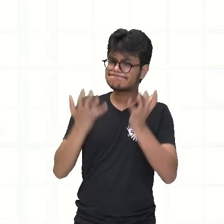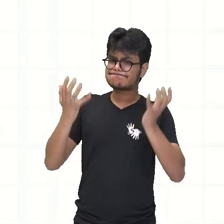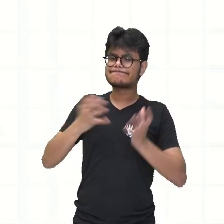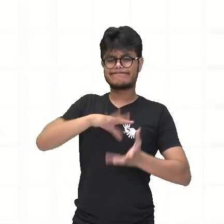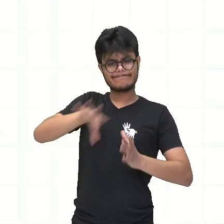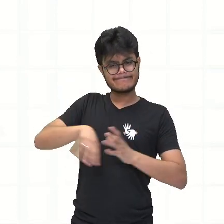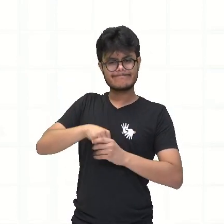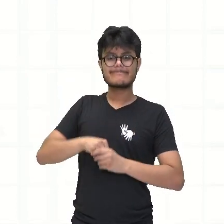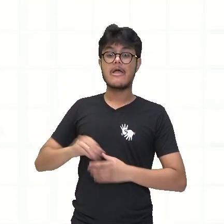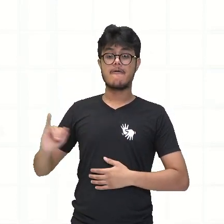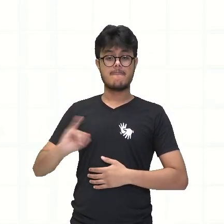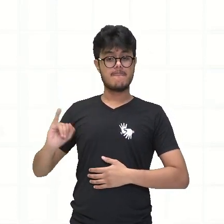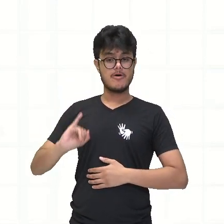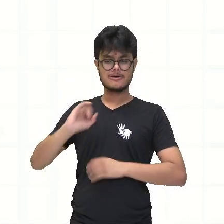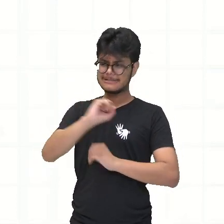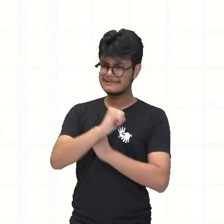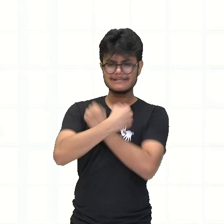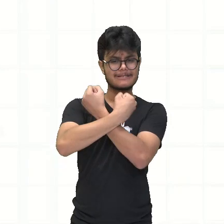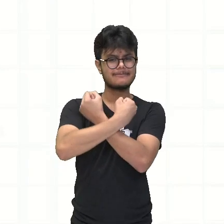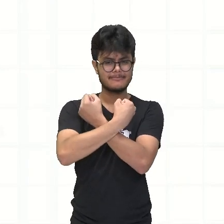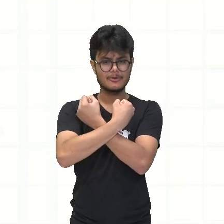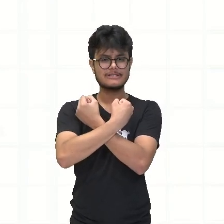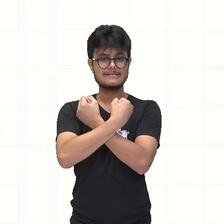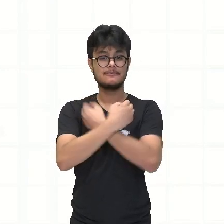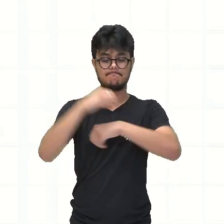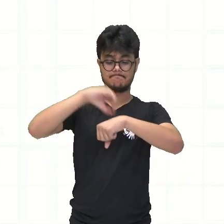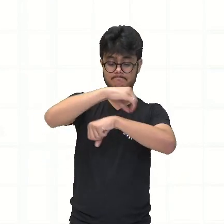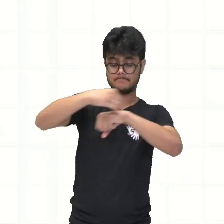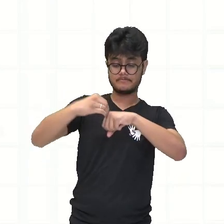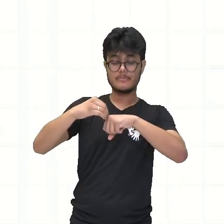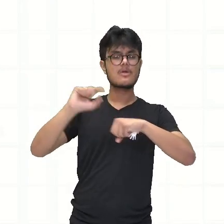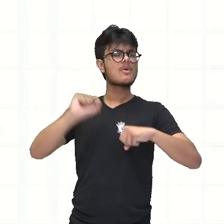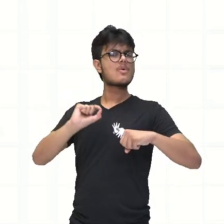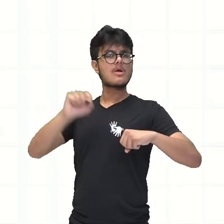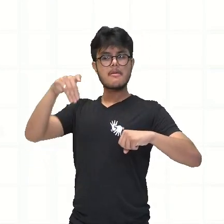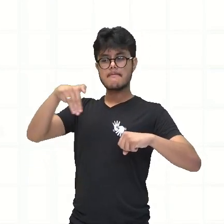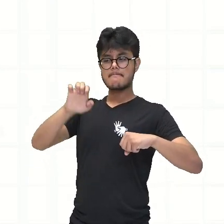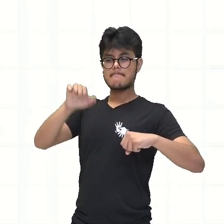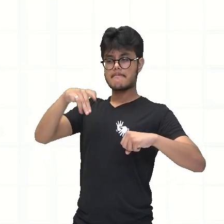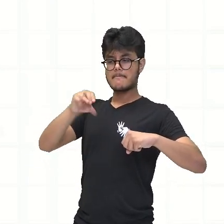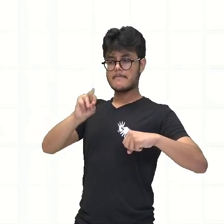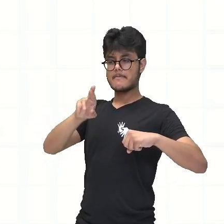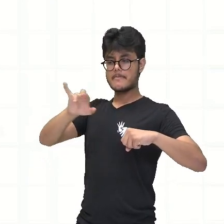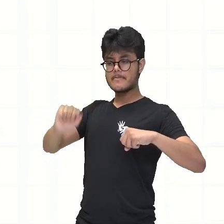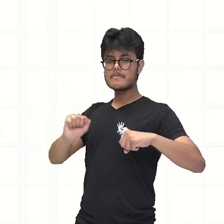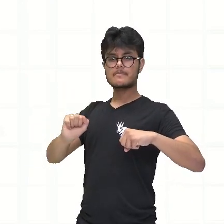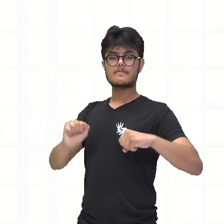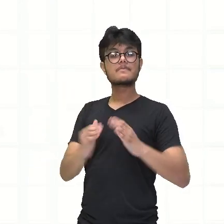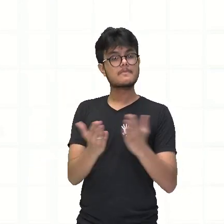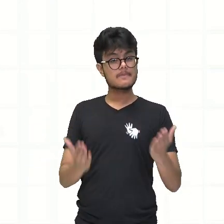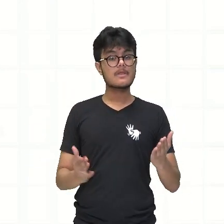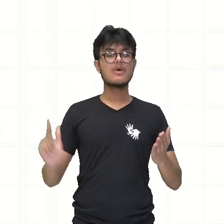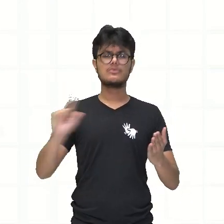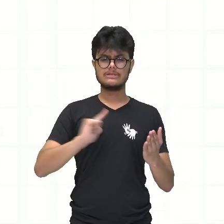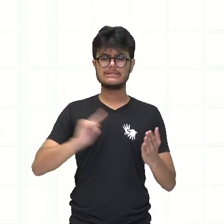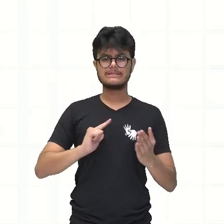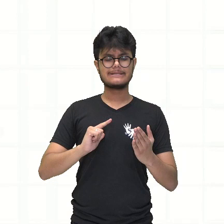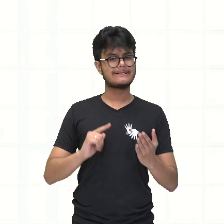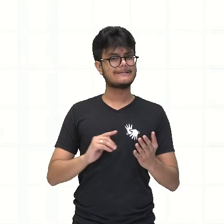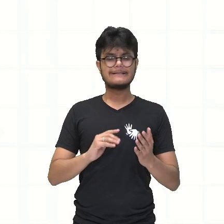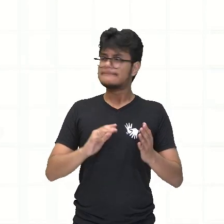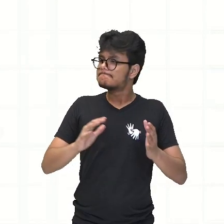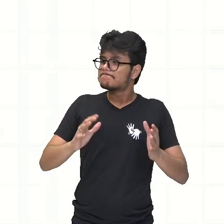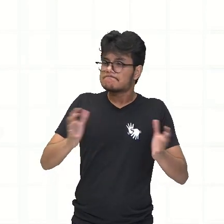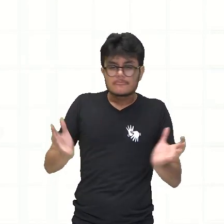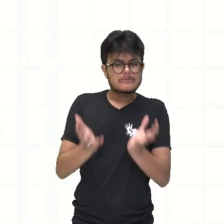das células de memória. Então, os linfócitos vão produzir anticorpos, que os anticorpos vão combater as